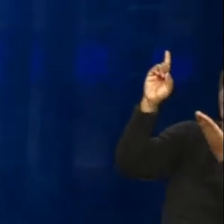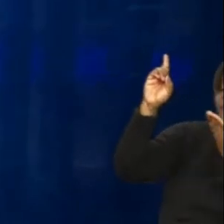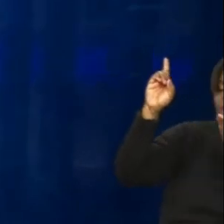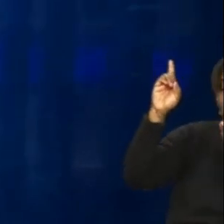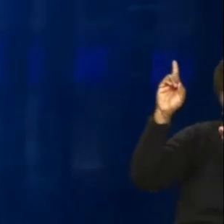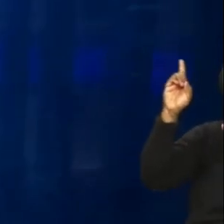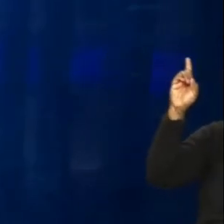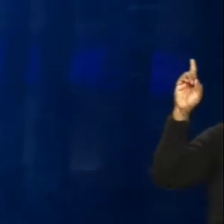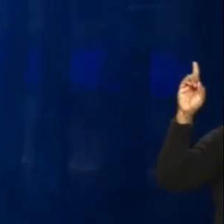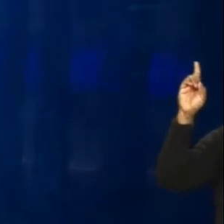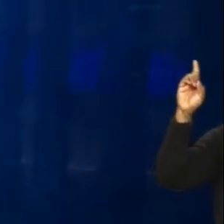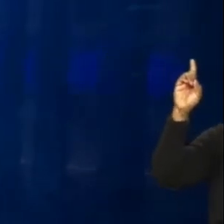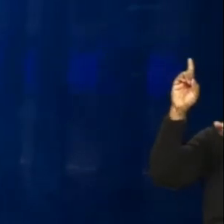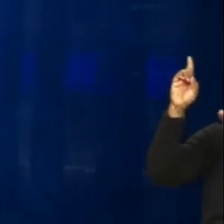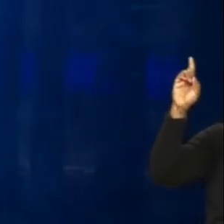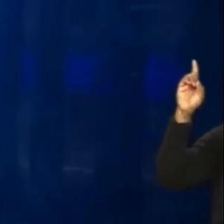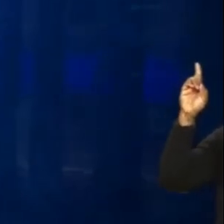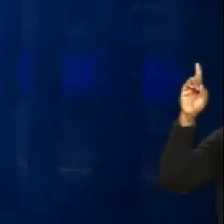Eu creio em ti.